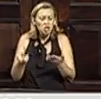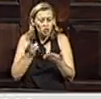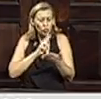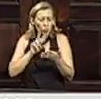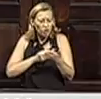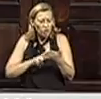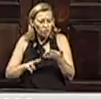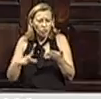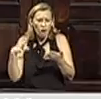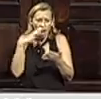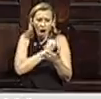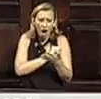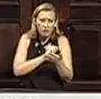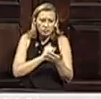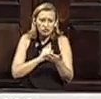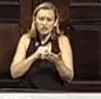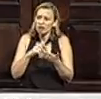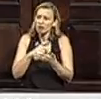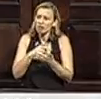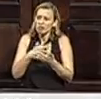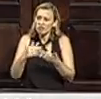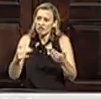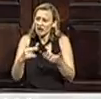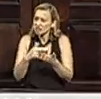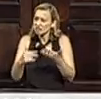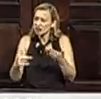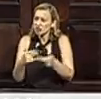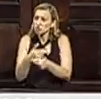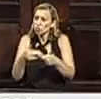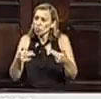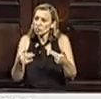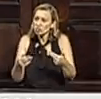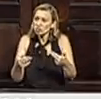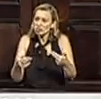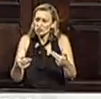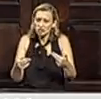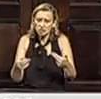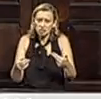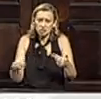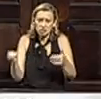rapidamente, com esse monte de papel aqui, não consegui.